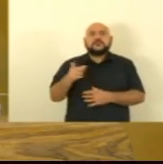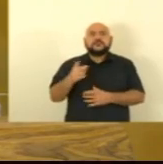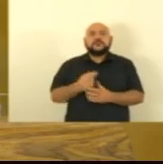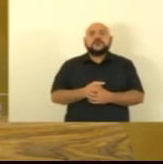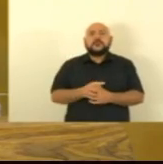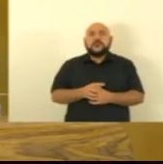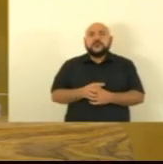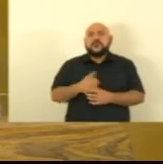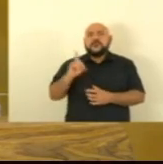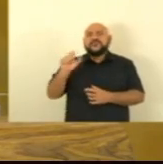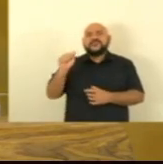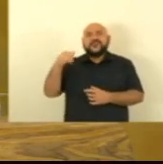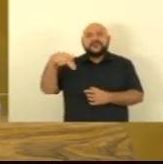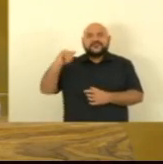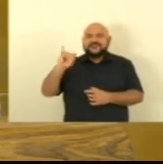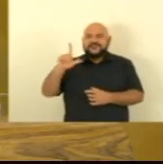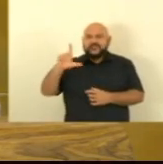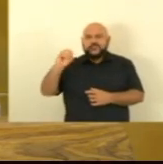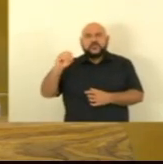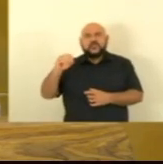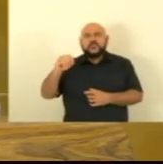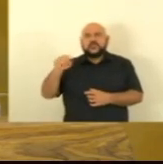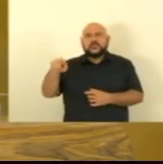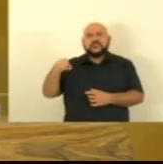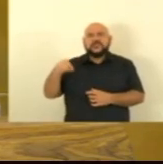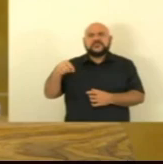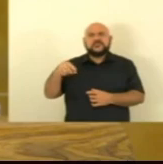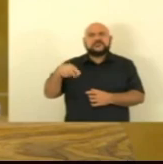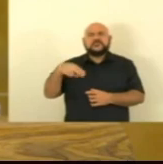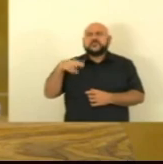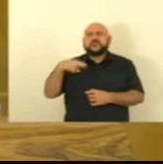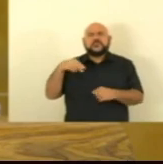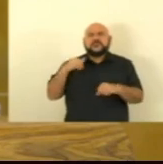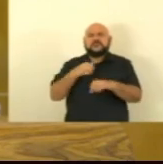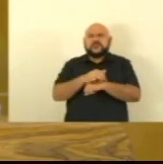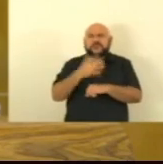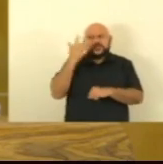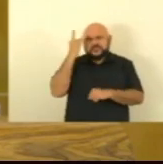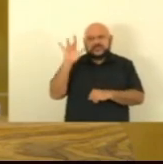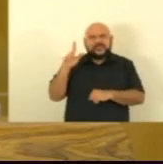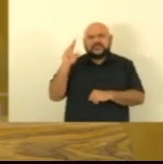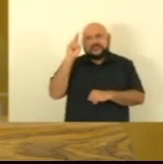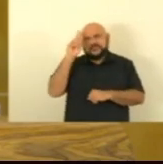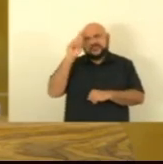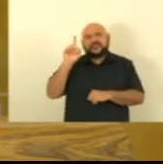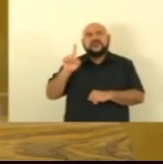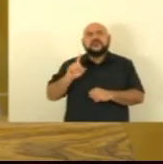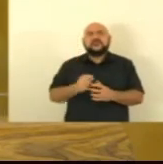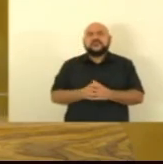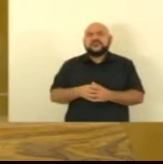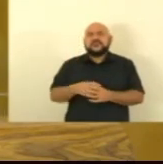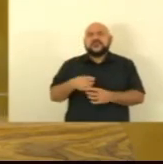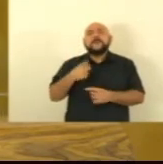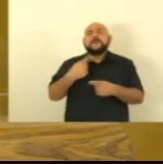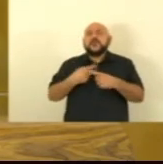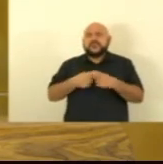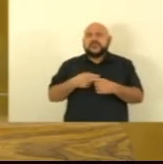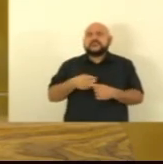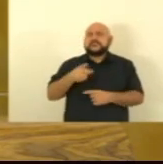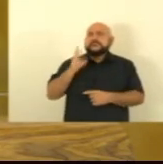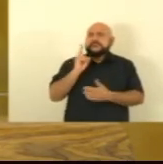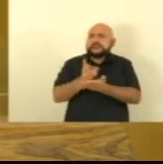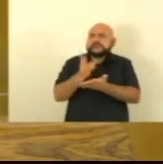sessão. Não me lembro. E acho que muito difícil que alguém venha lembrar aqui, ou seja, ele sempre está